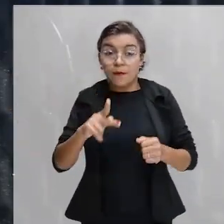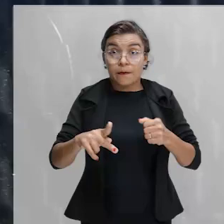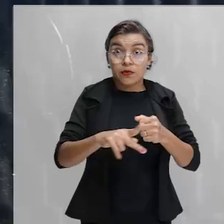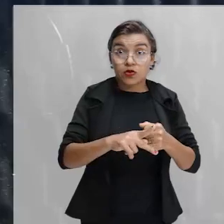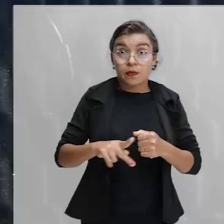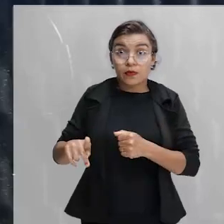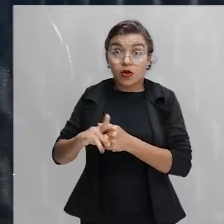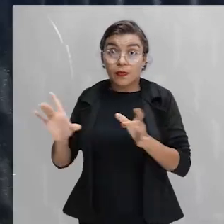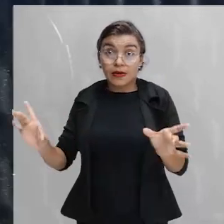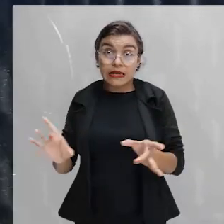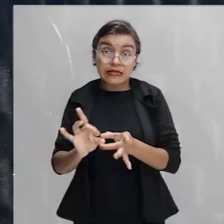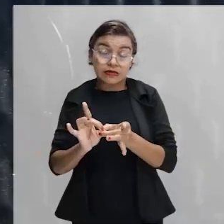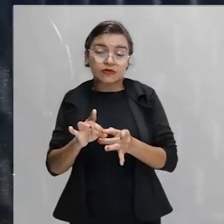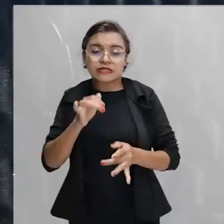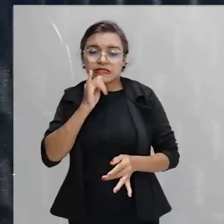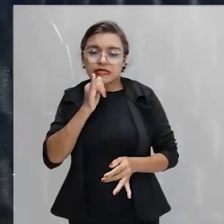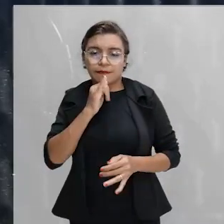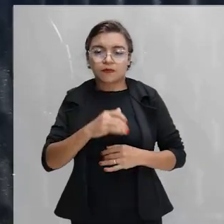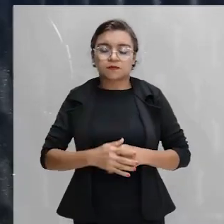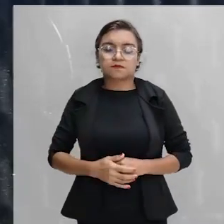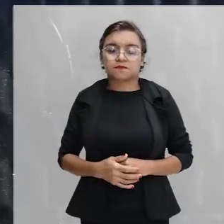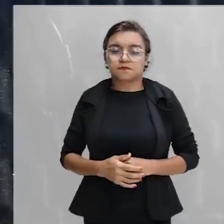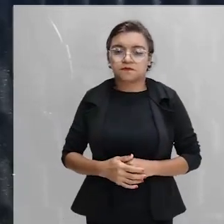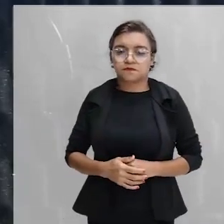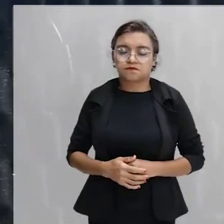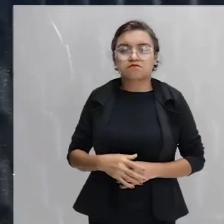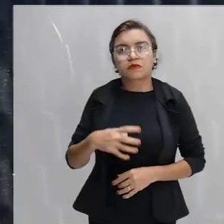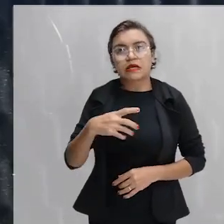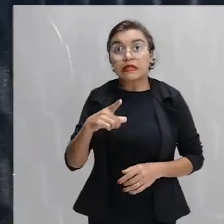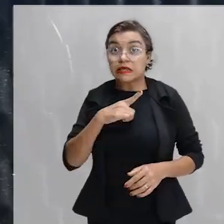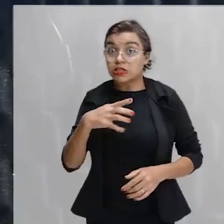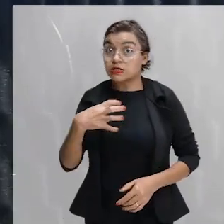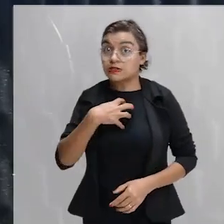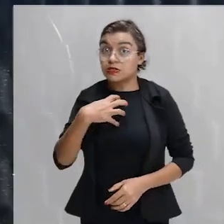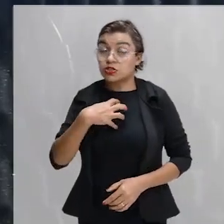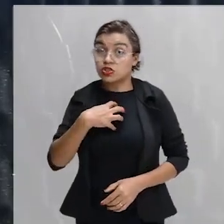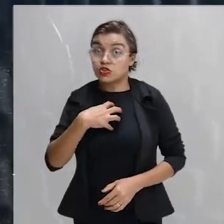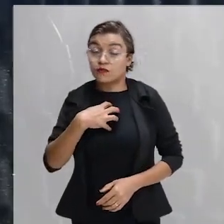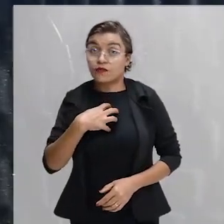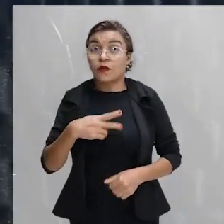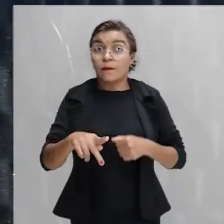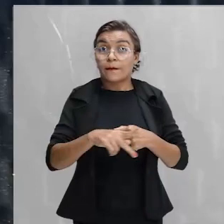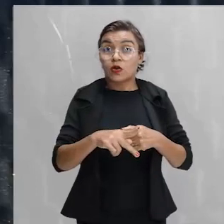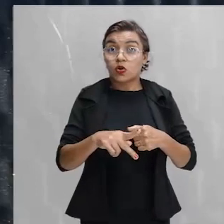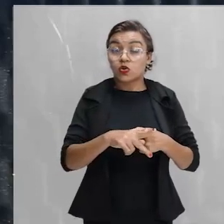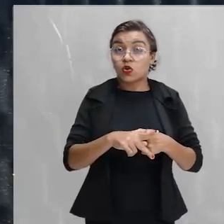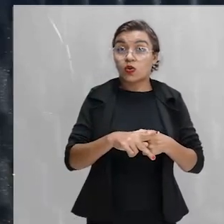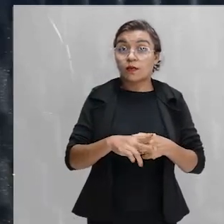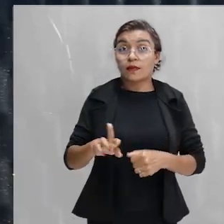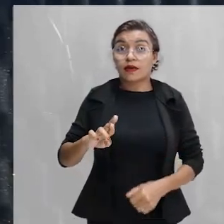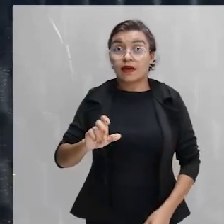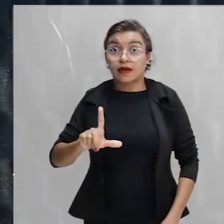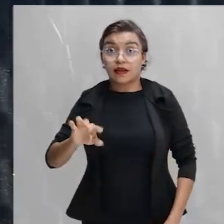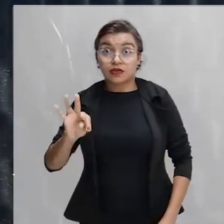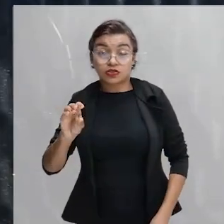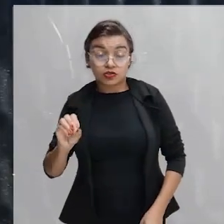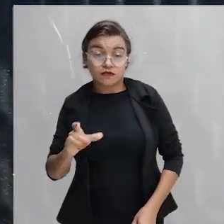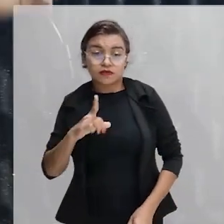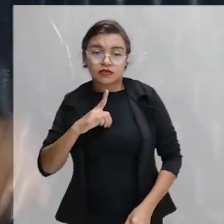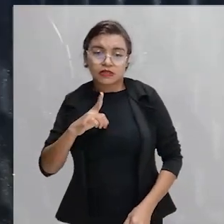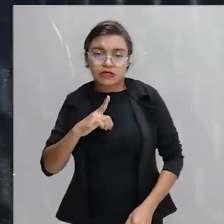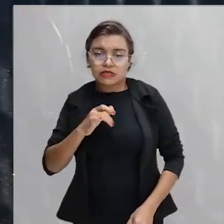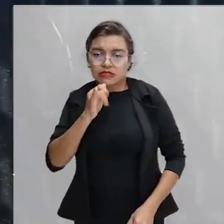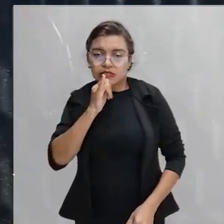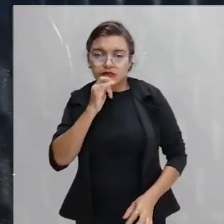ligação, ela vai de acordo com um sentido. Nesse caso, o pronome relativo liga sentenças comumente parecendo